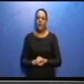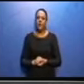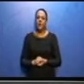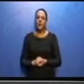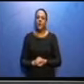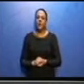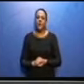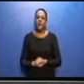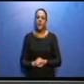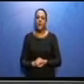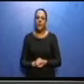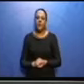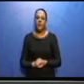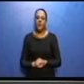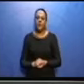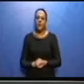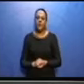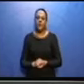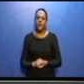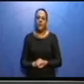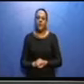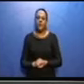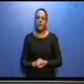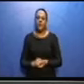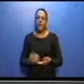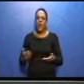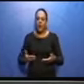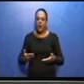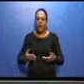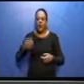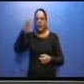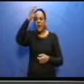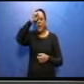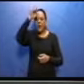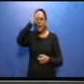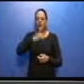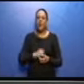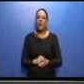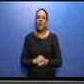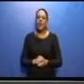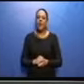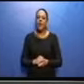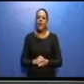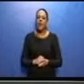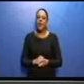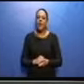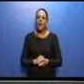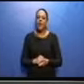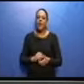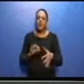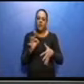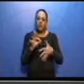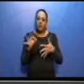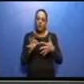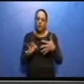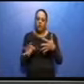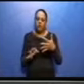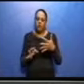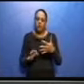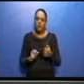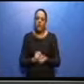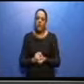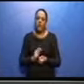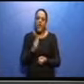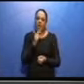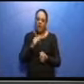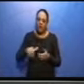Norte. Vamos falar então da maritimidade e da continentalidade. No continente asiático